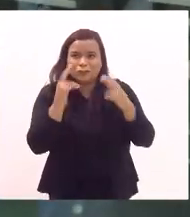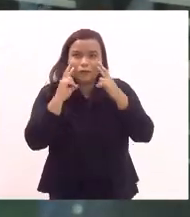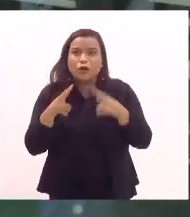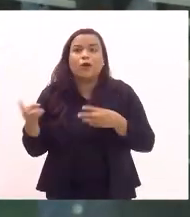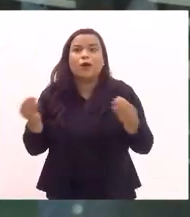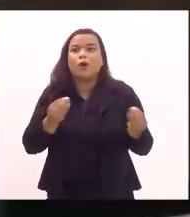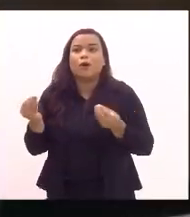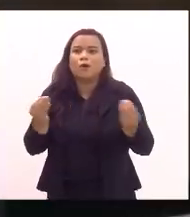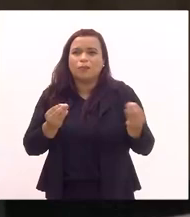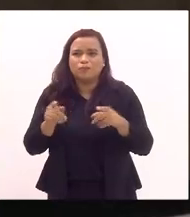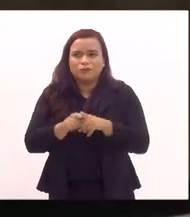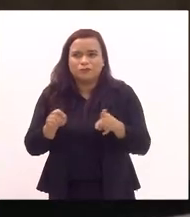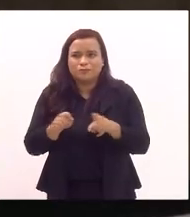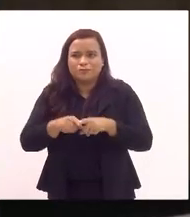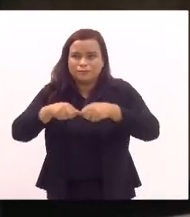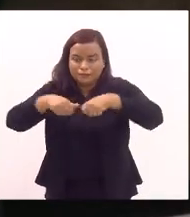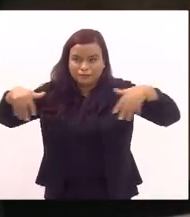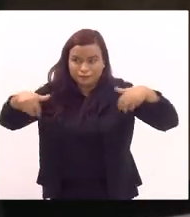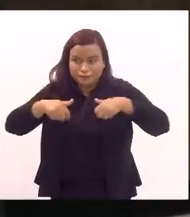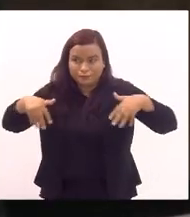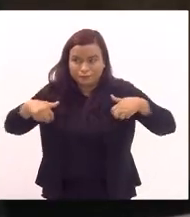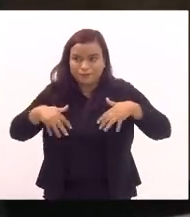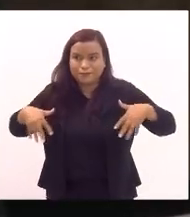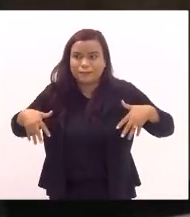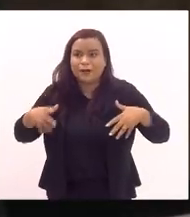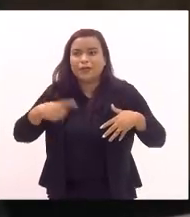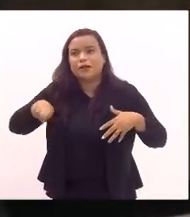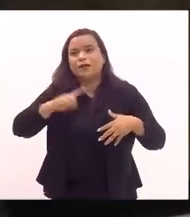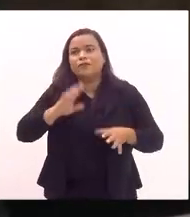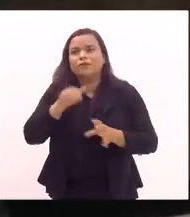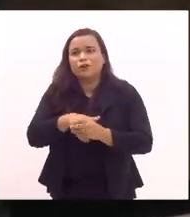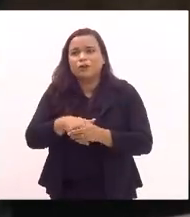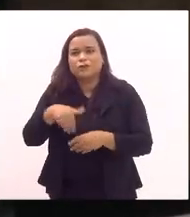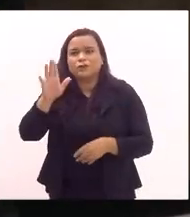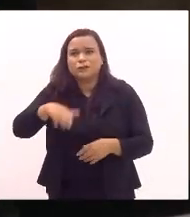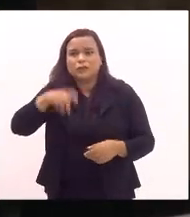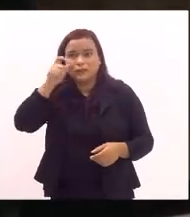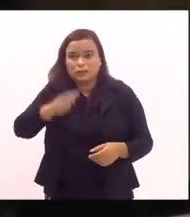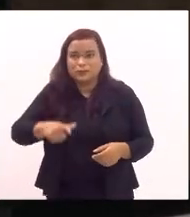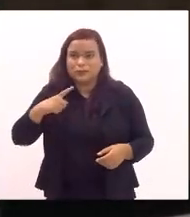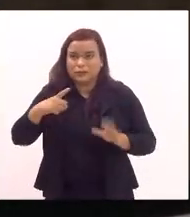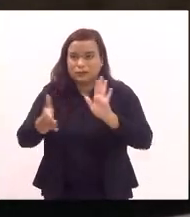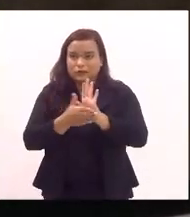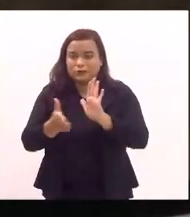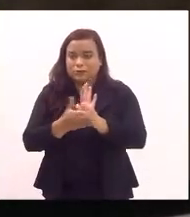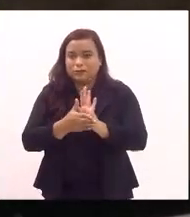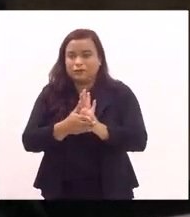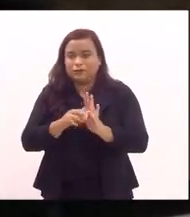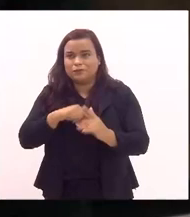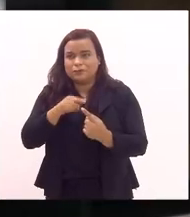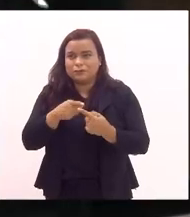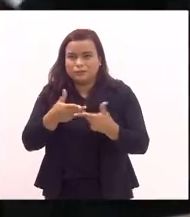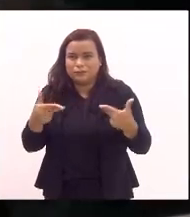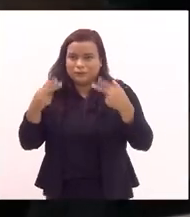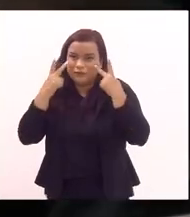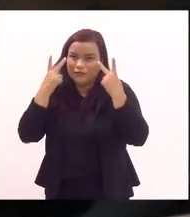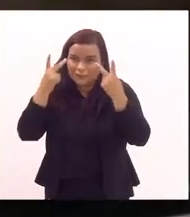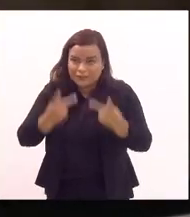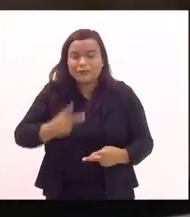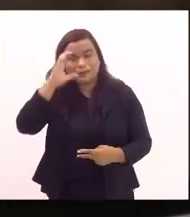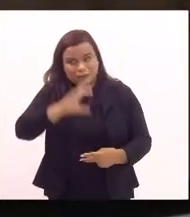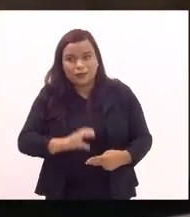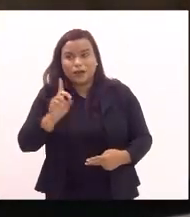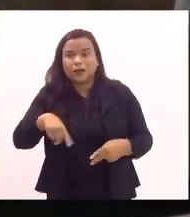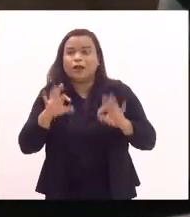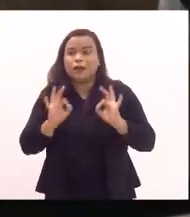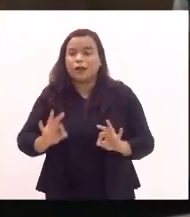de fato ocupar nossas Galerias com quem vota e com quem é interessado nas proposições bom então a visita a cidadão também